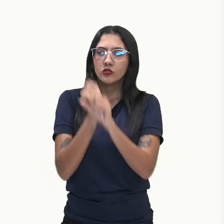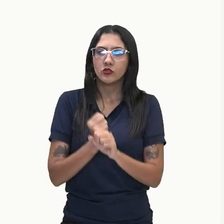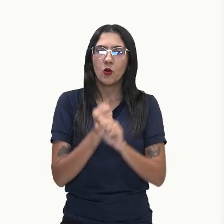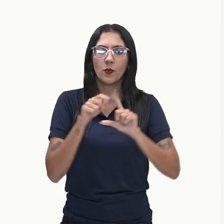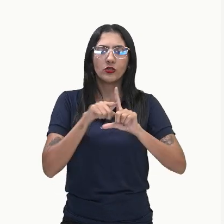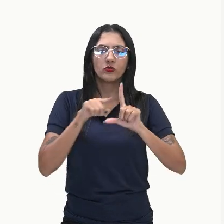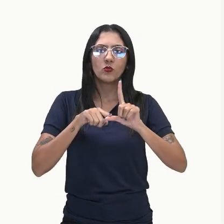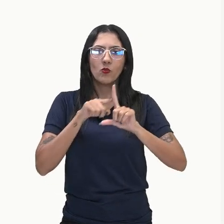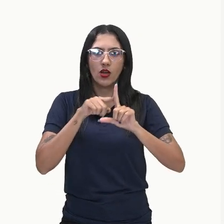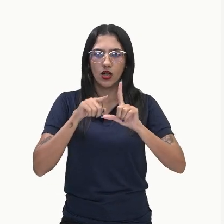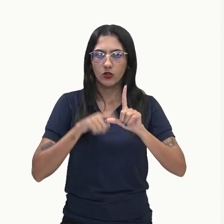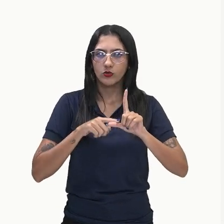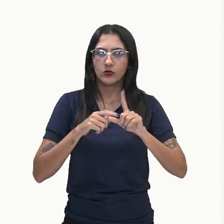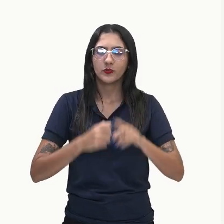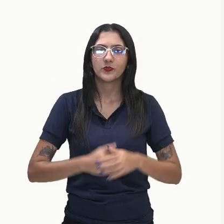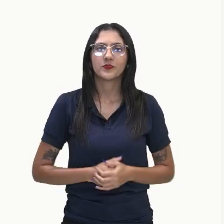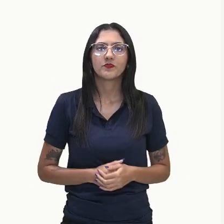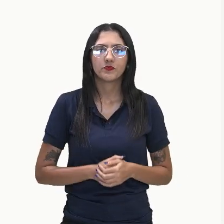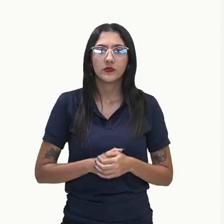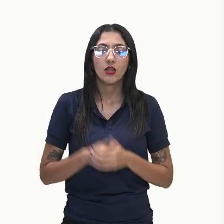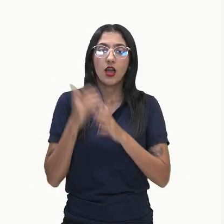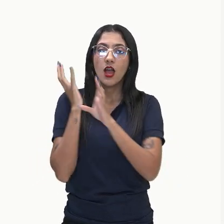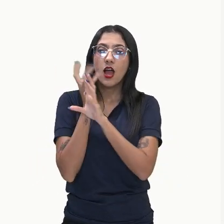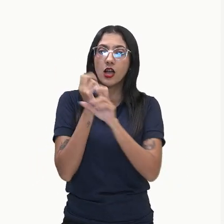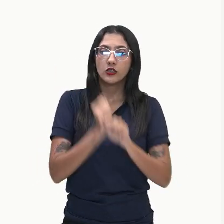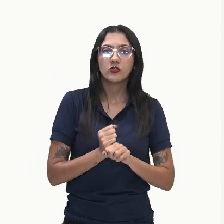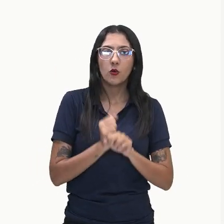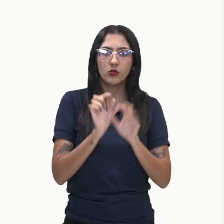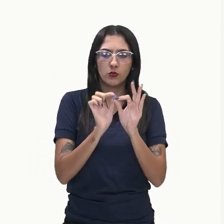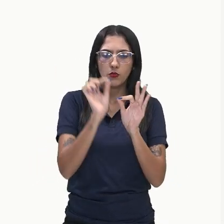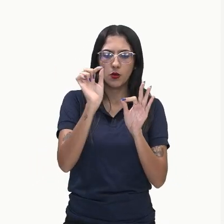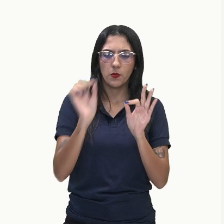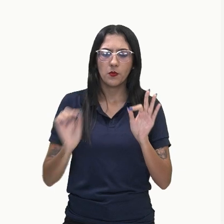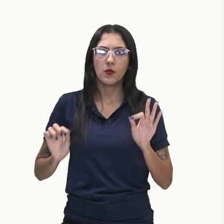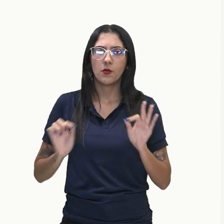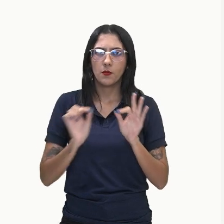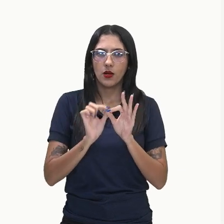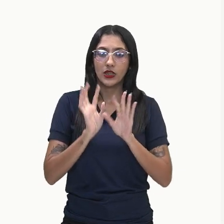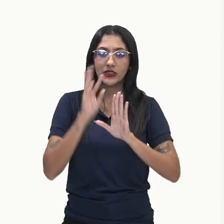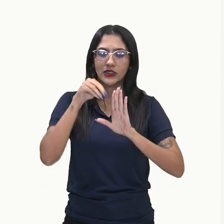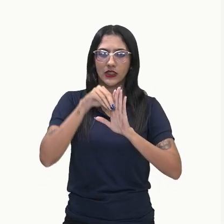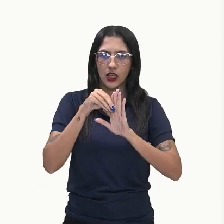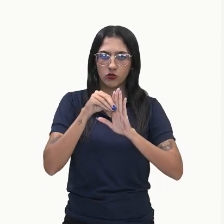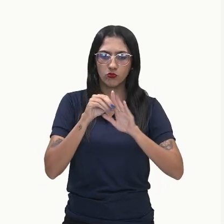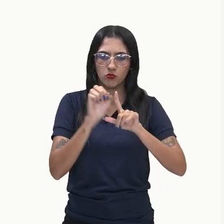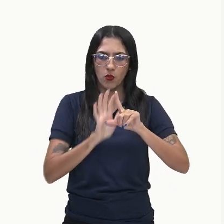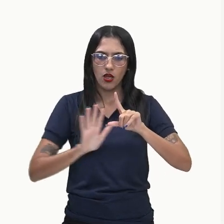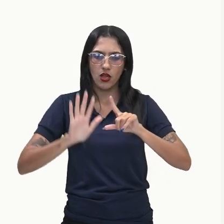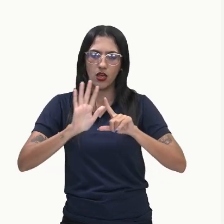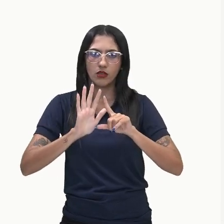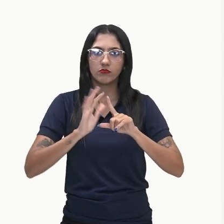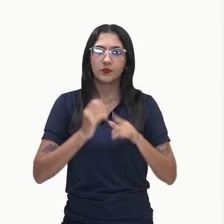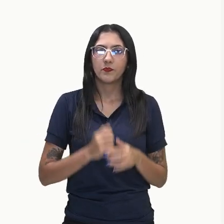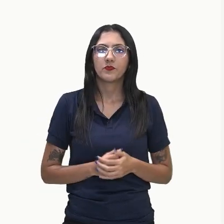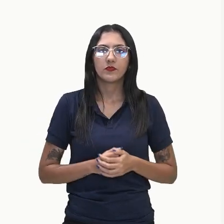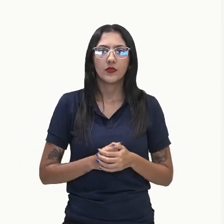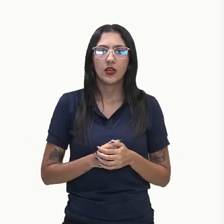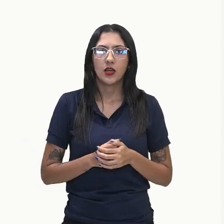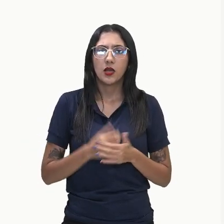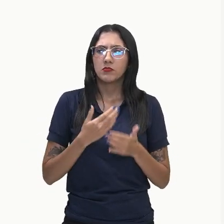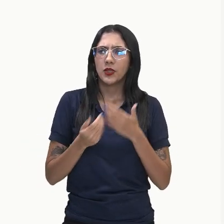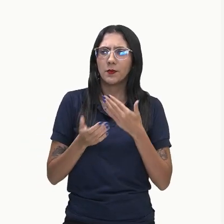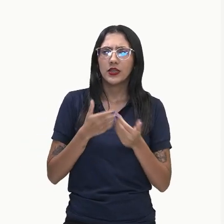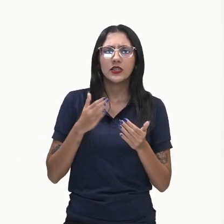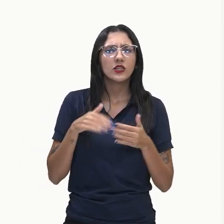de um triângulo. A soma das medidas dos ângulos internos de um triângulo, independentemente ali do